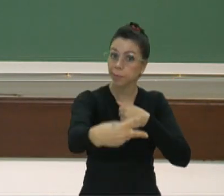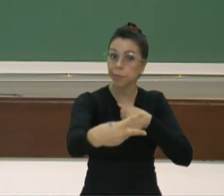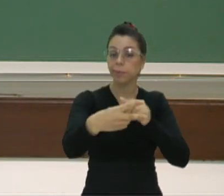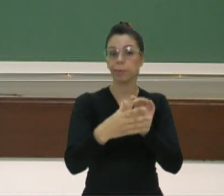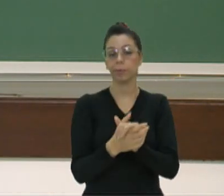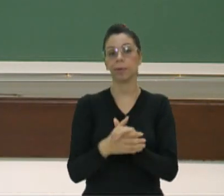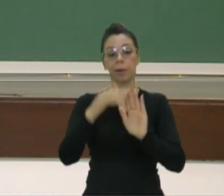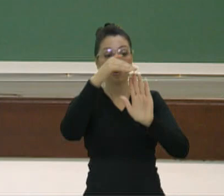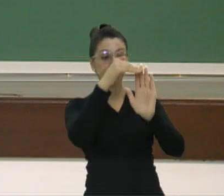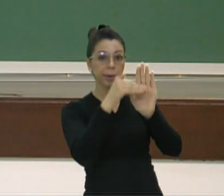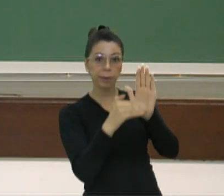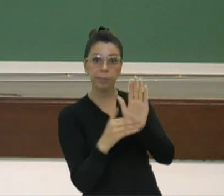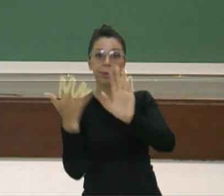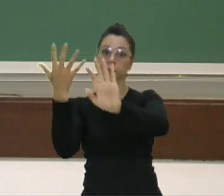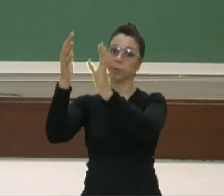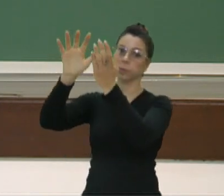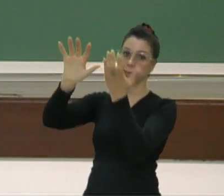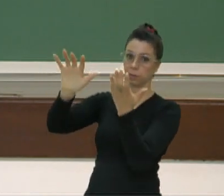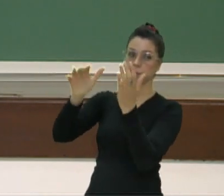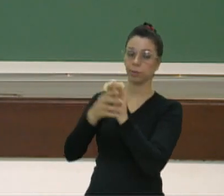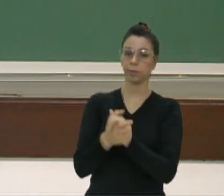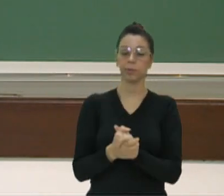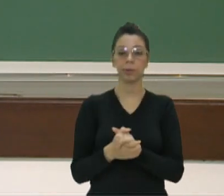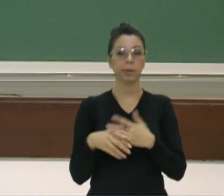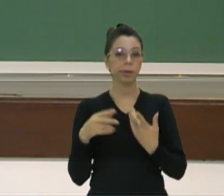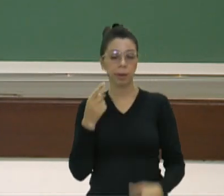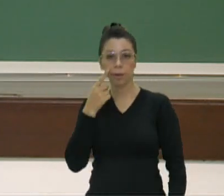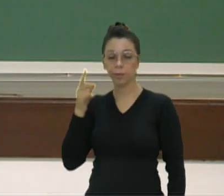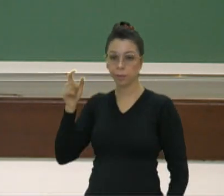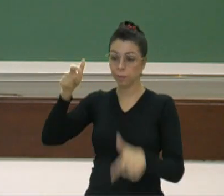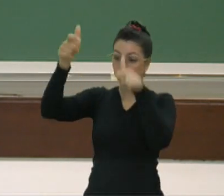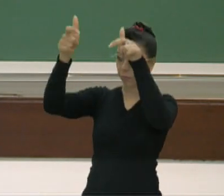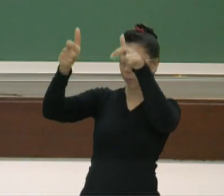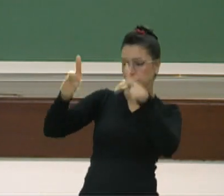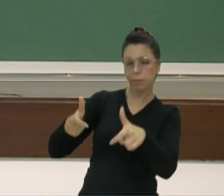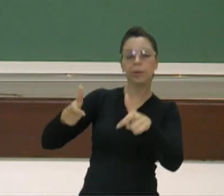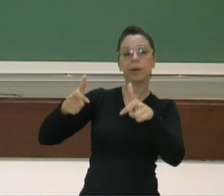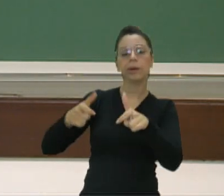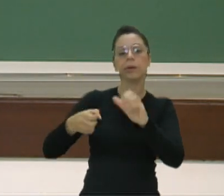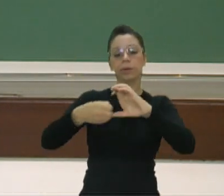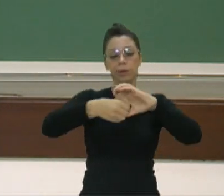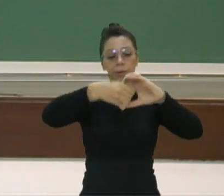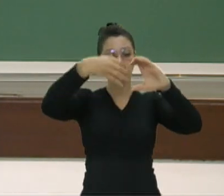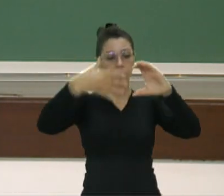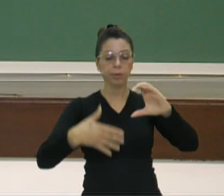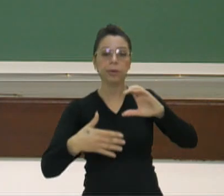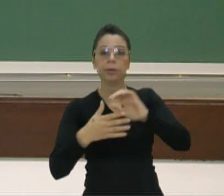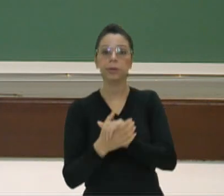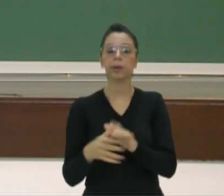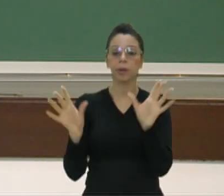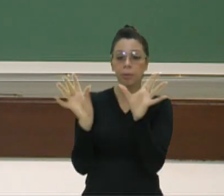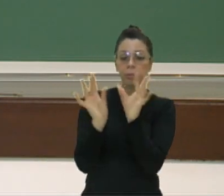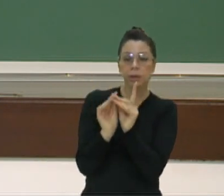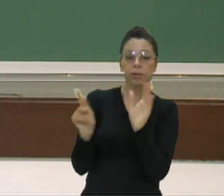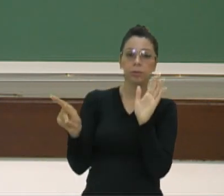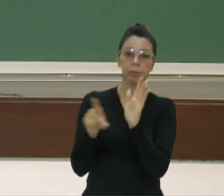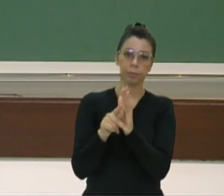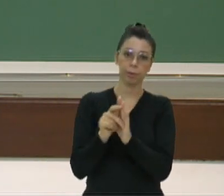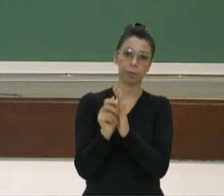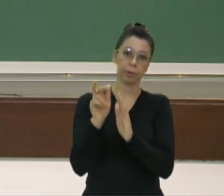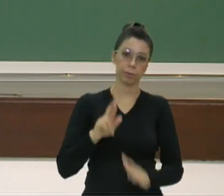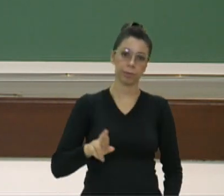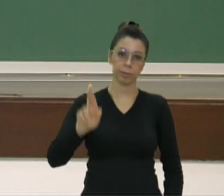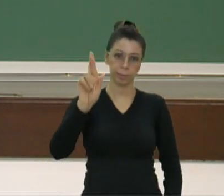um elemento do clima. Então, ao olhar o lugar, uma das características é umidade relativa do ar.